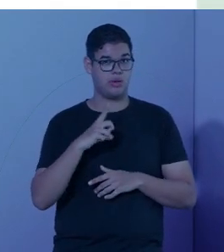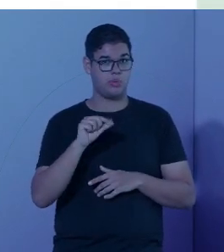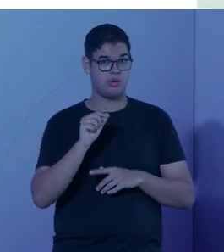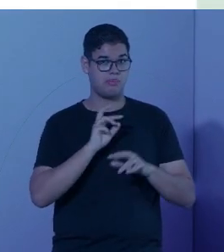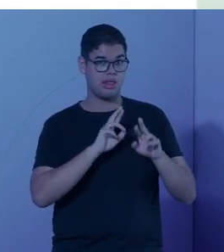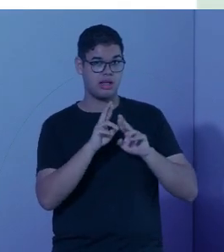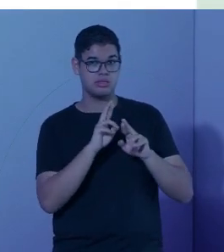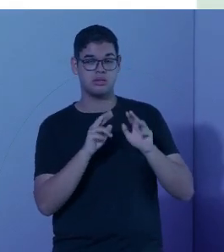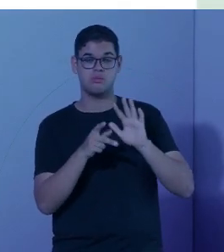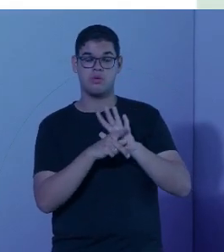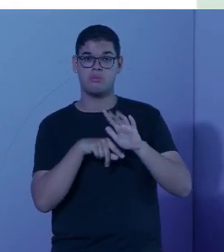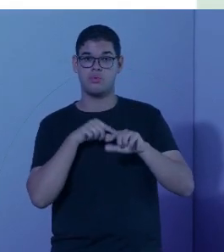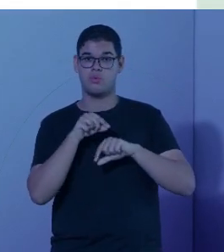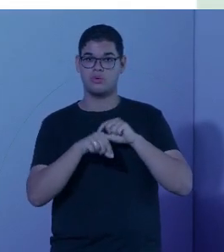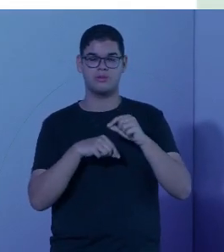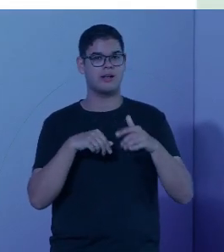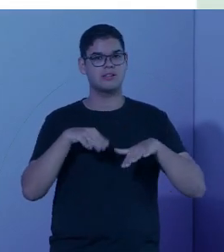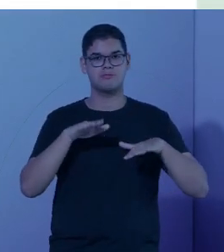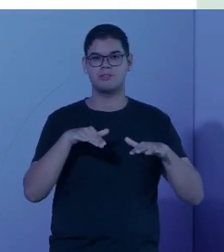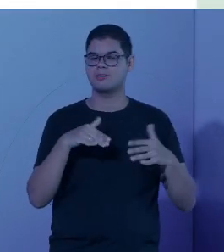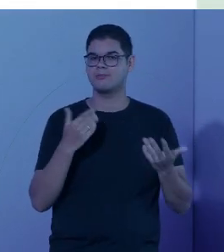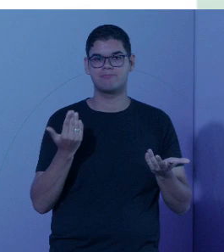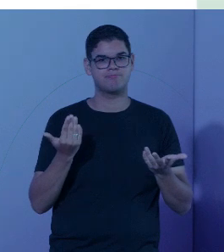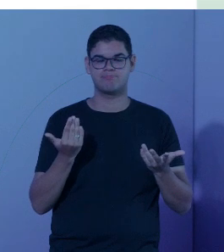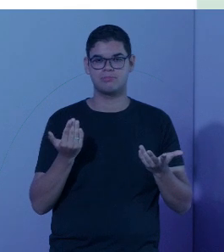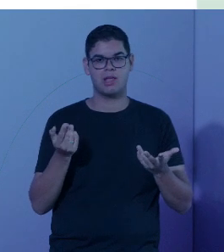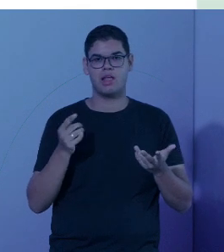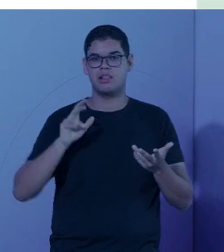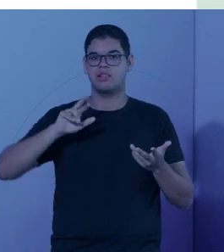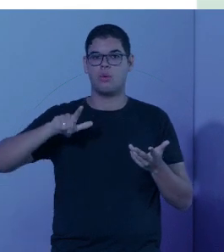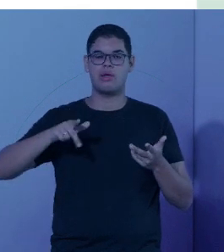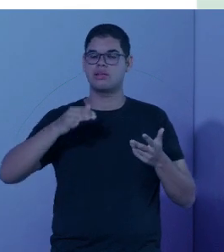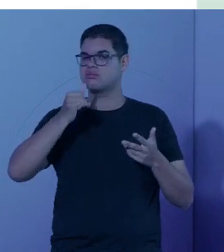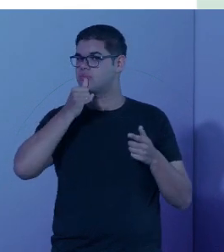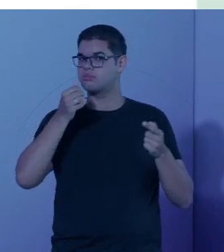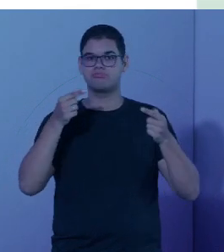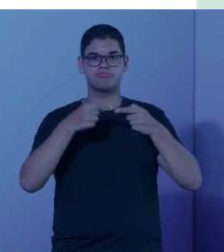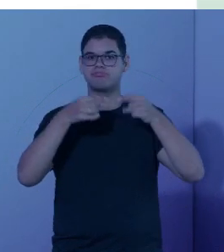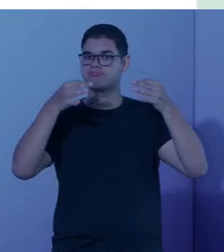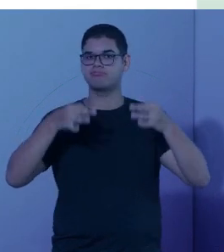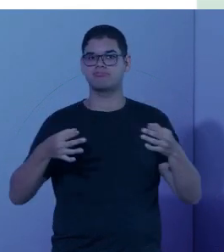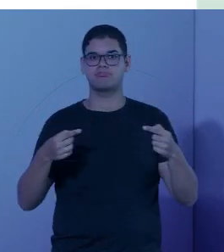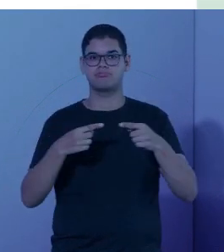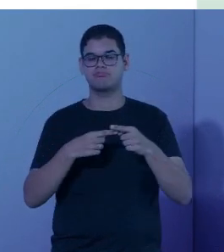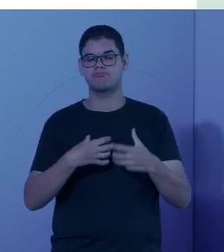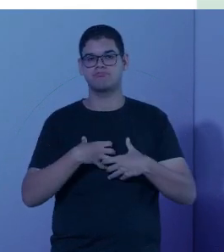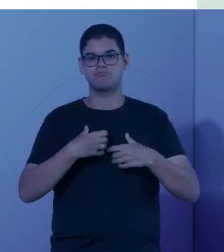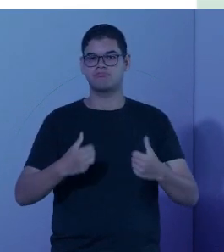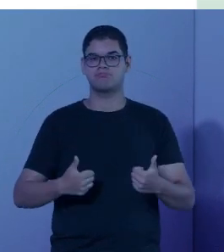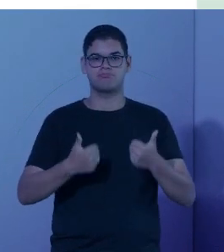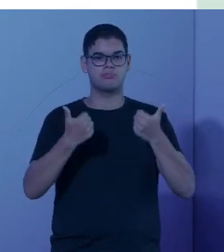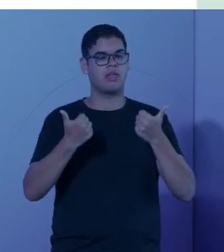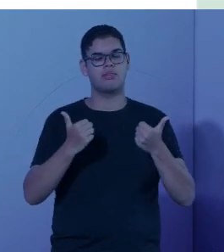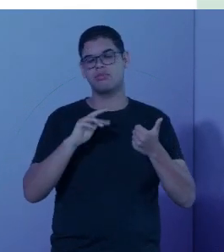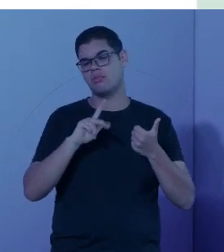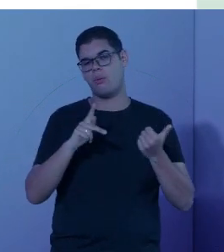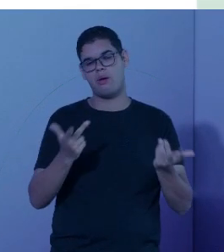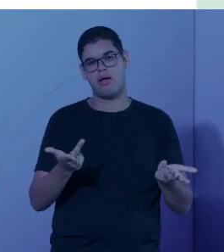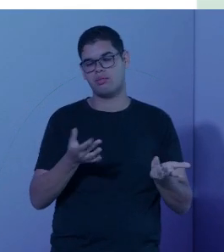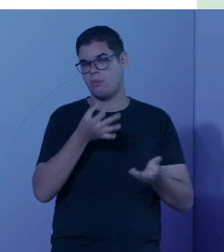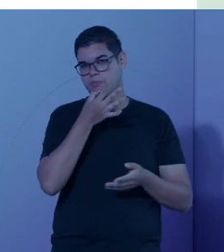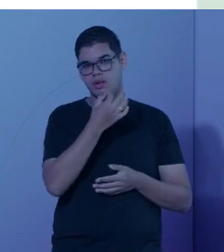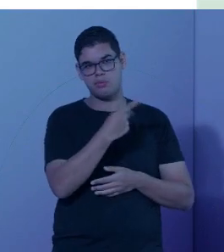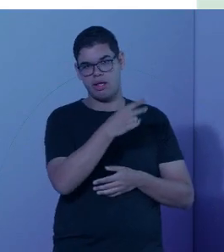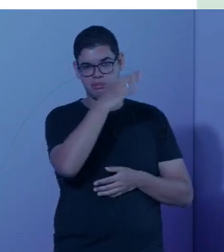de custo-efetividade que nem sempre ela é adequada na perspectiva do pagador de saúde. E, além